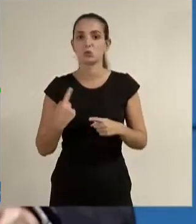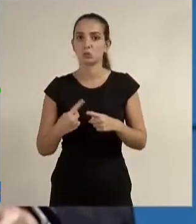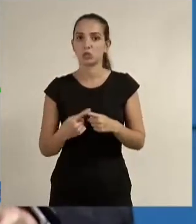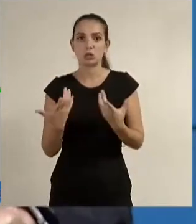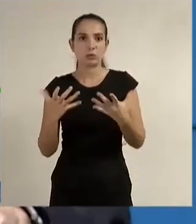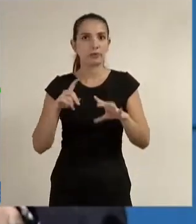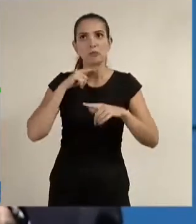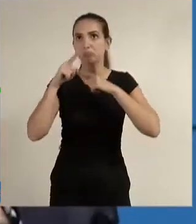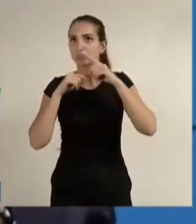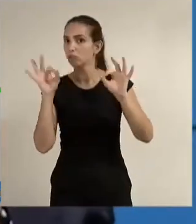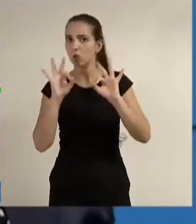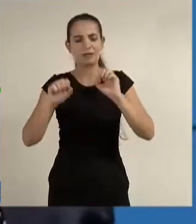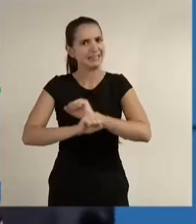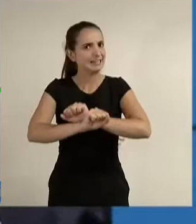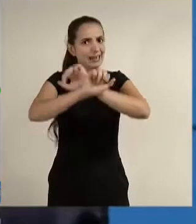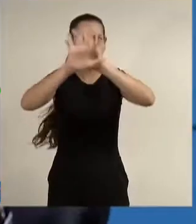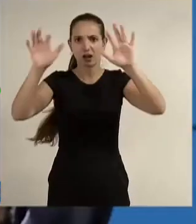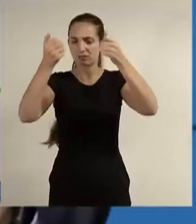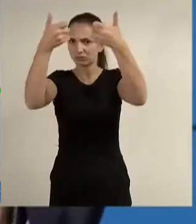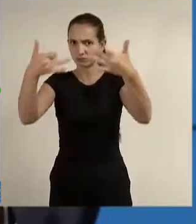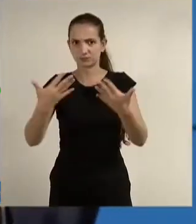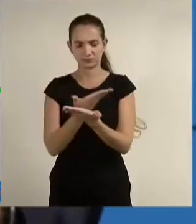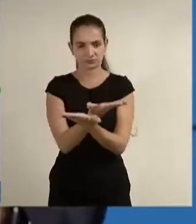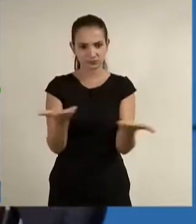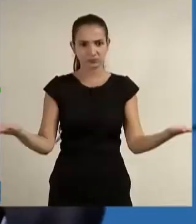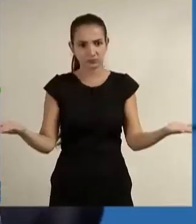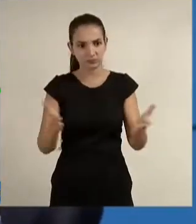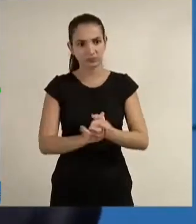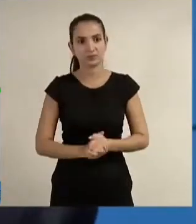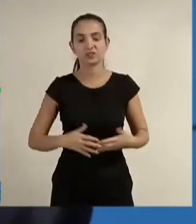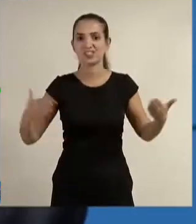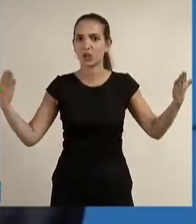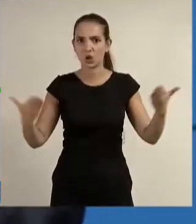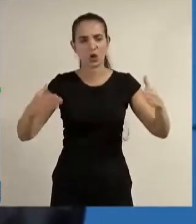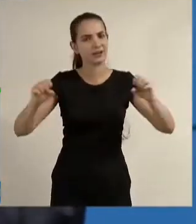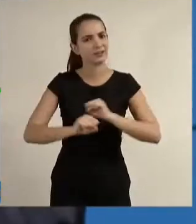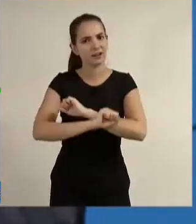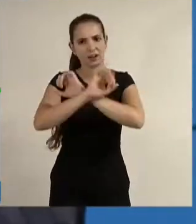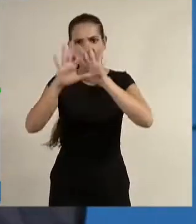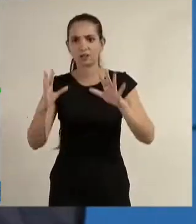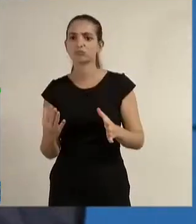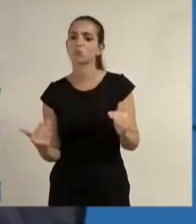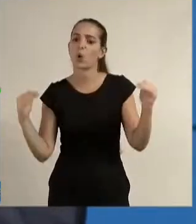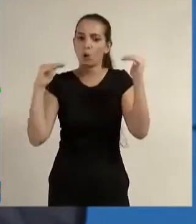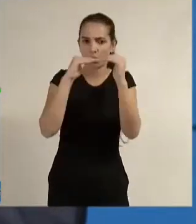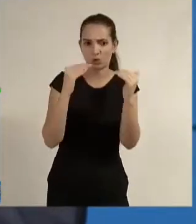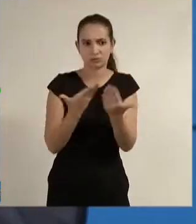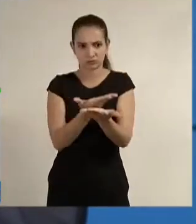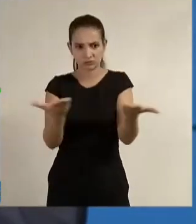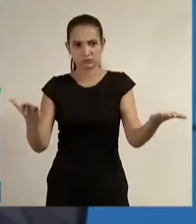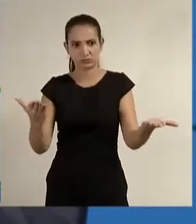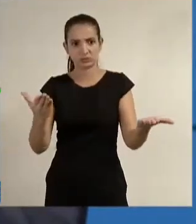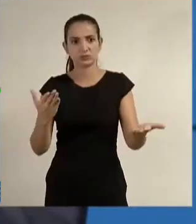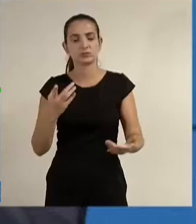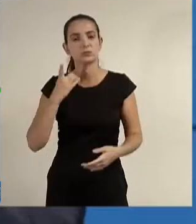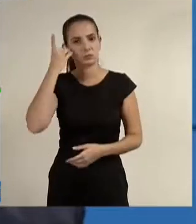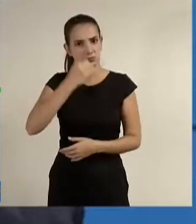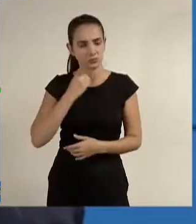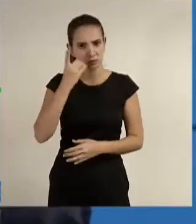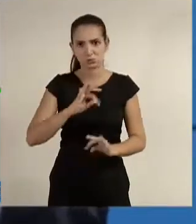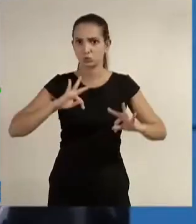dúvida nos atos que são feitos aqui, que são à luz do dia, com a anuência dos senhores deputados e votado em plenário.